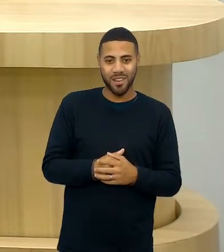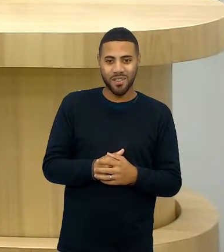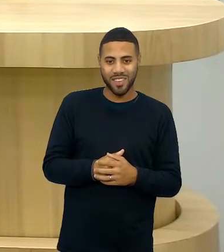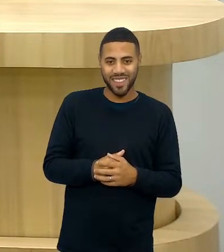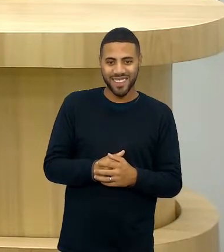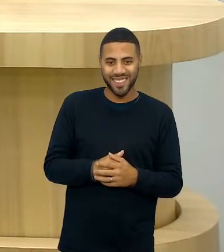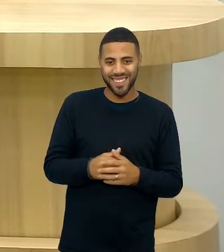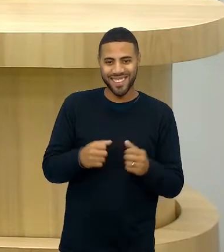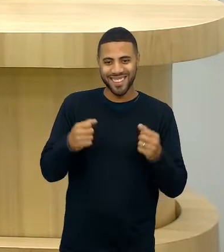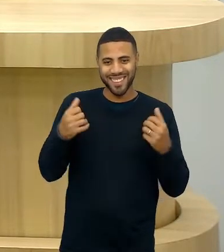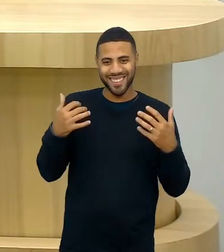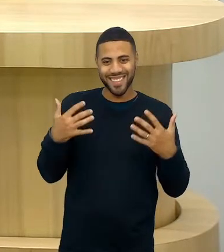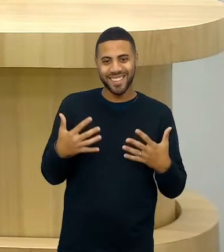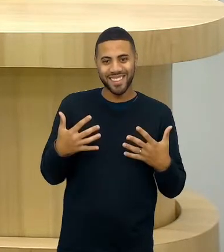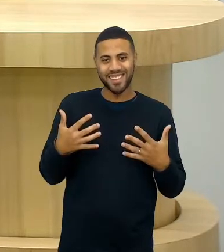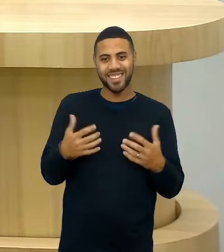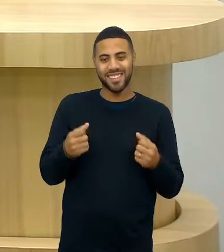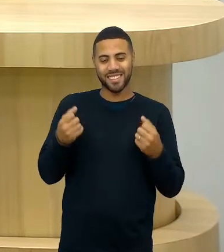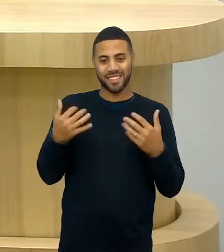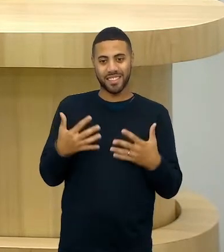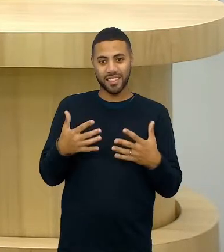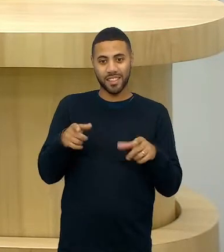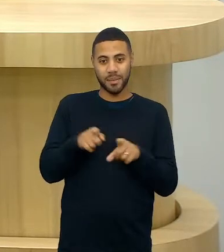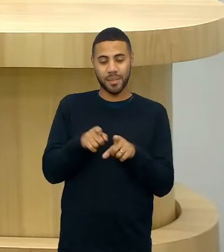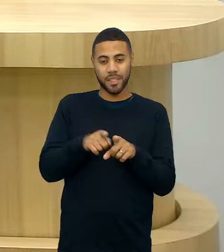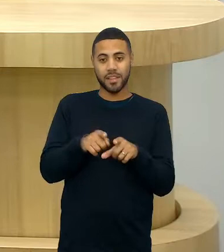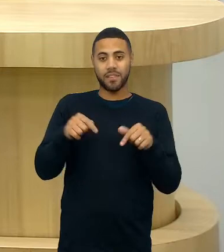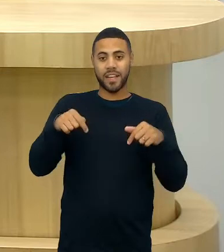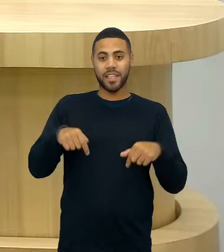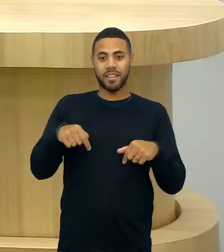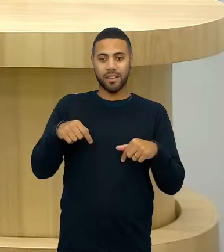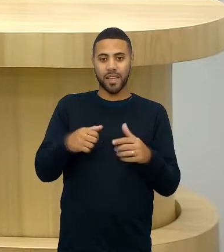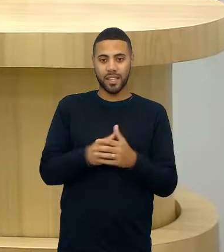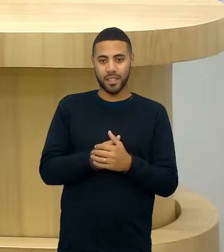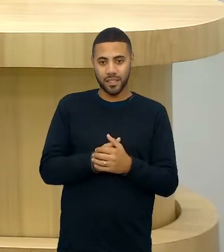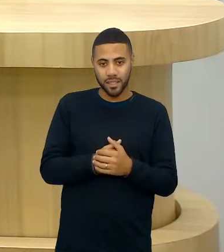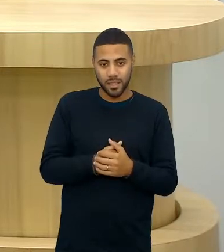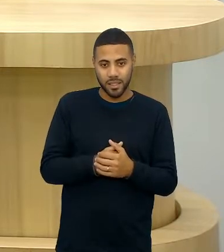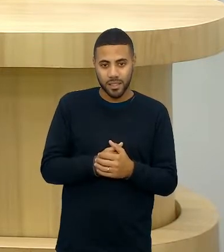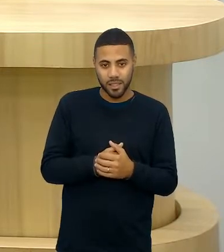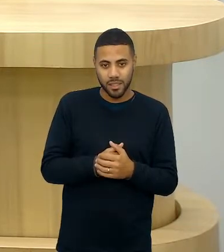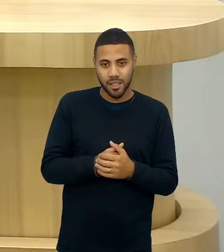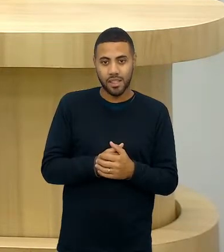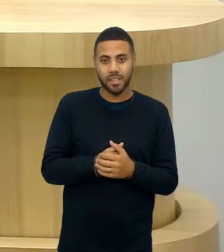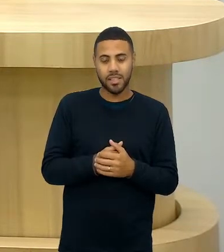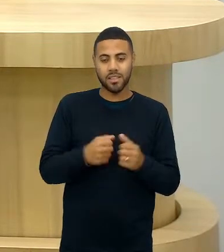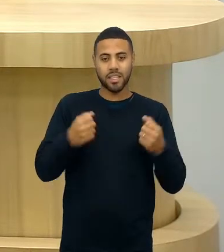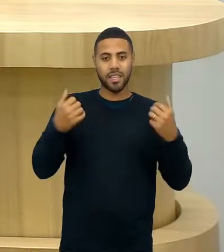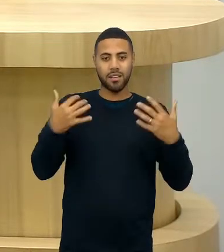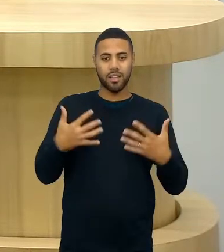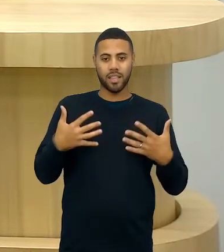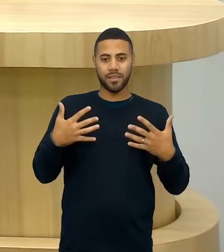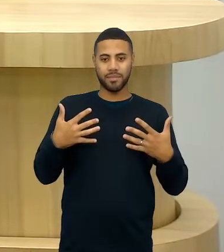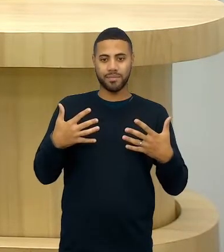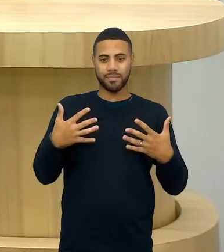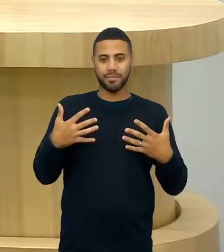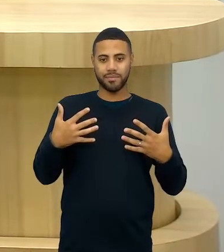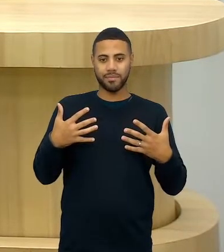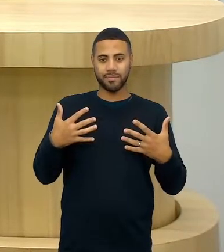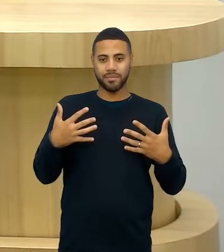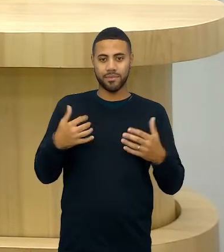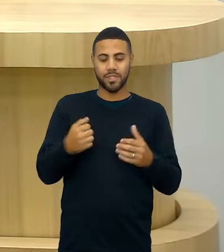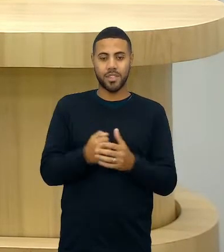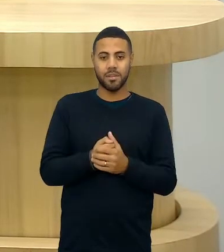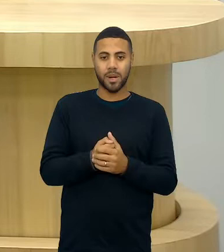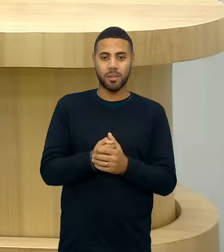Um momento ele vai acabar. E a questão é que essas garrafinhas de plástico demoram centenas de anos aí para se decompor no